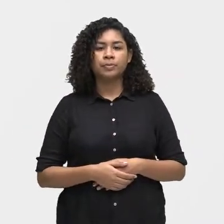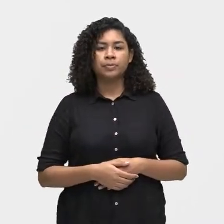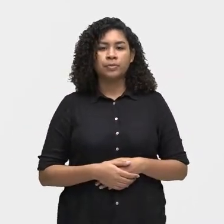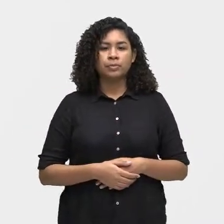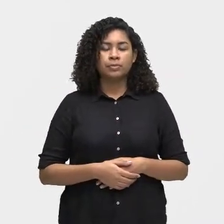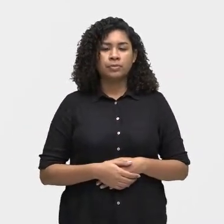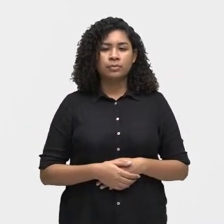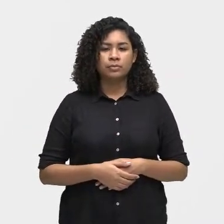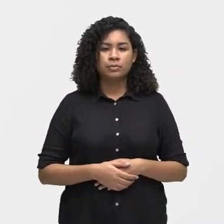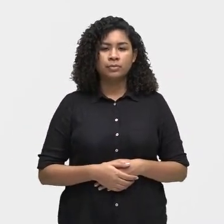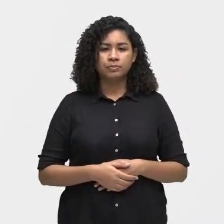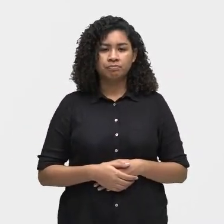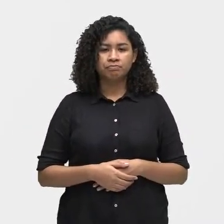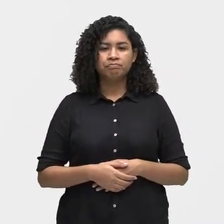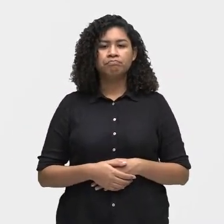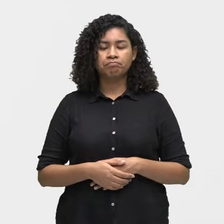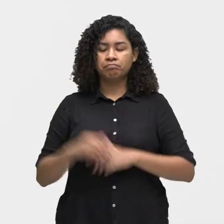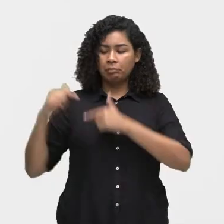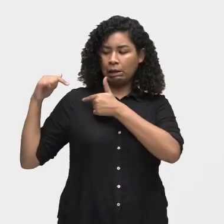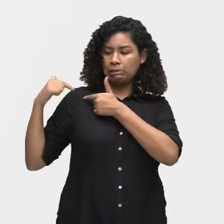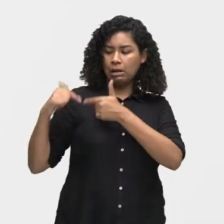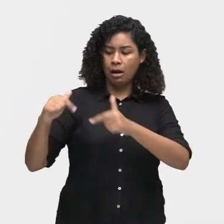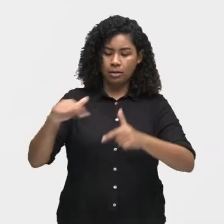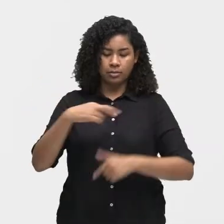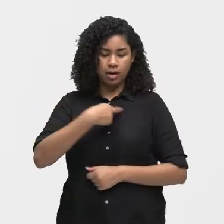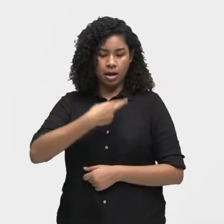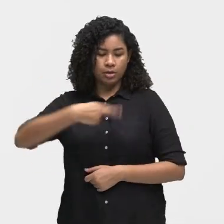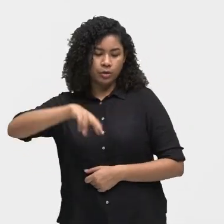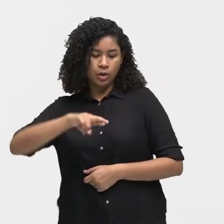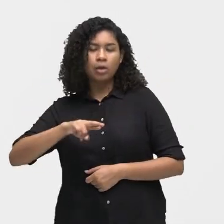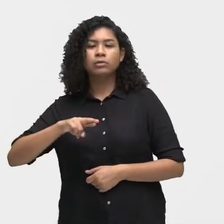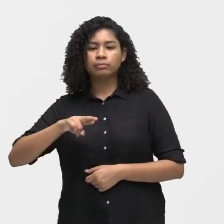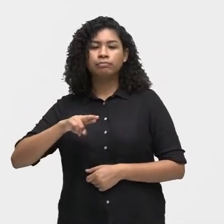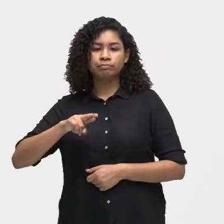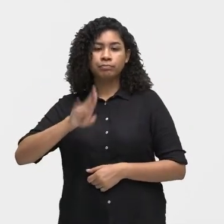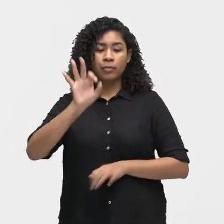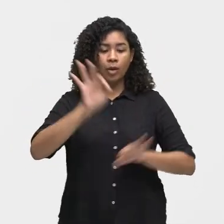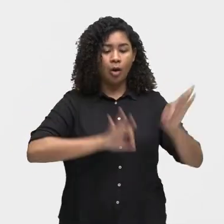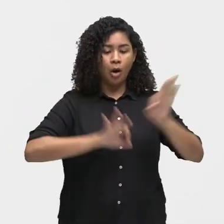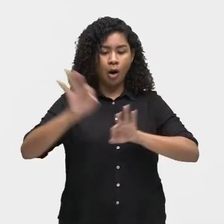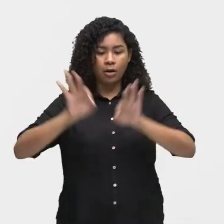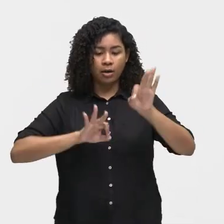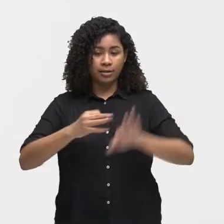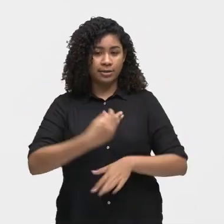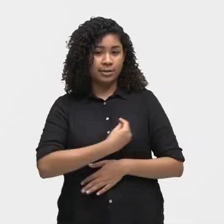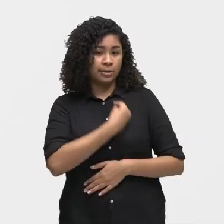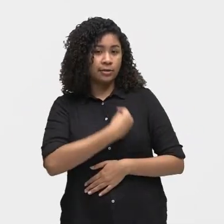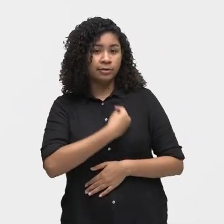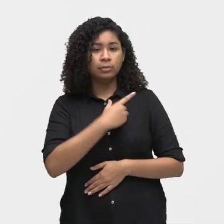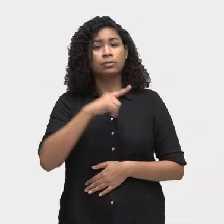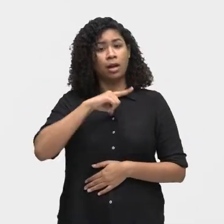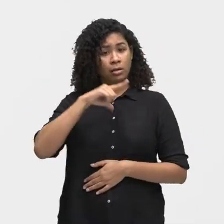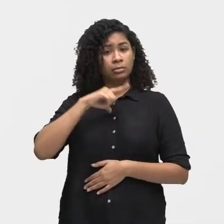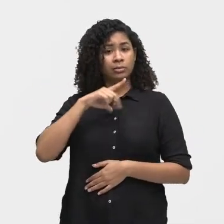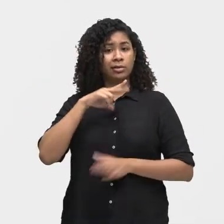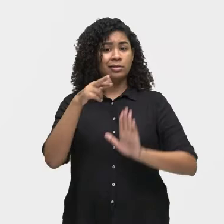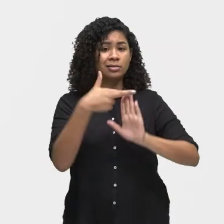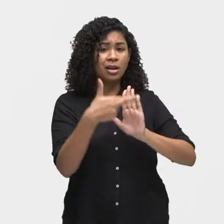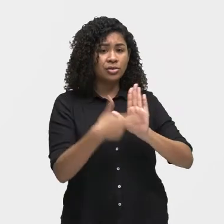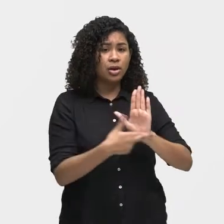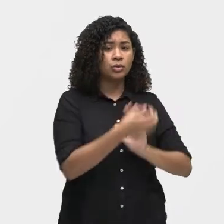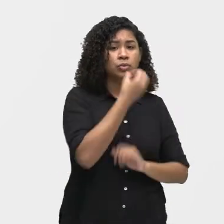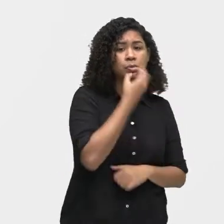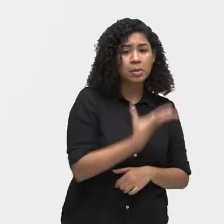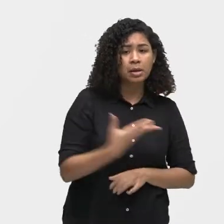tradições religiosas, muitas das vezes, ordena a realidade segundo esses princípios de bem e mal, né? O olhar religioso sempre